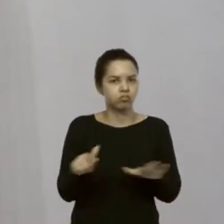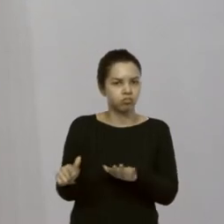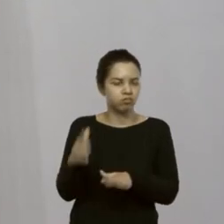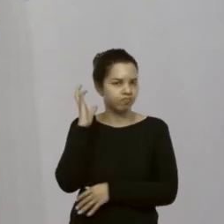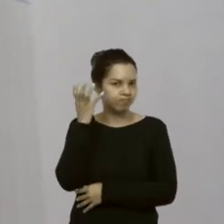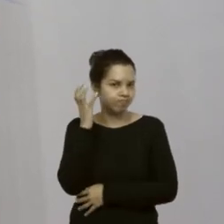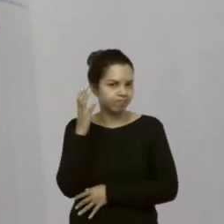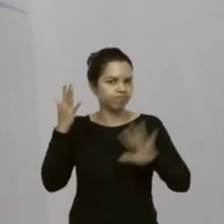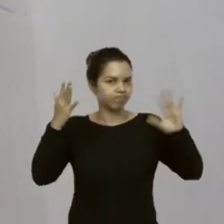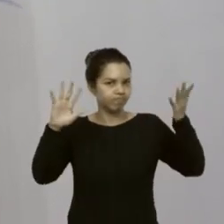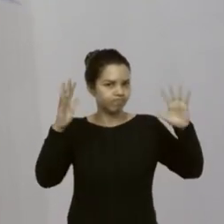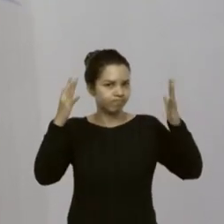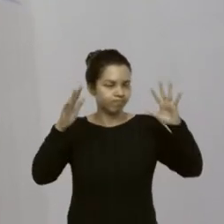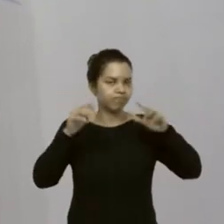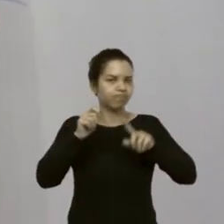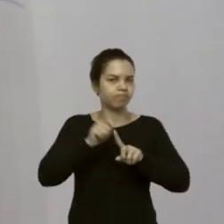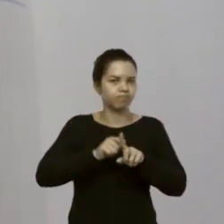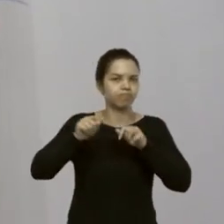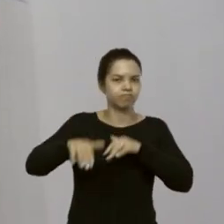em setembro.